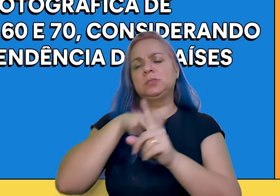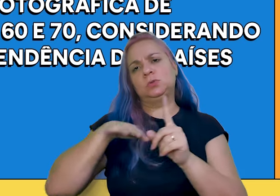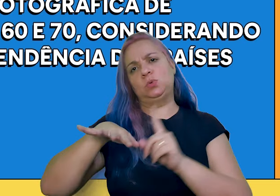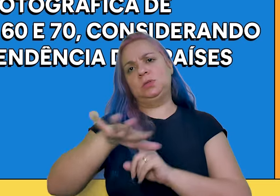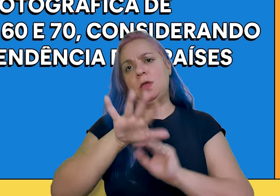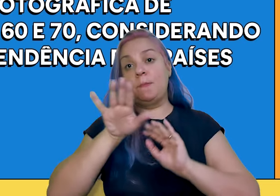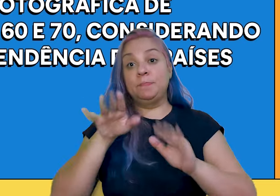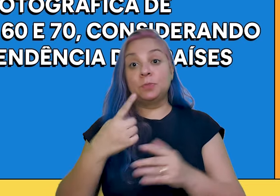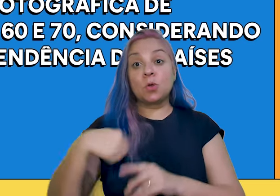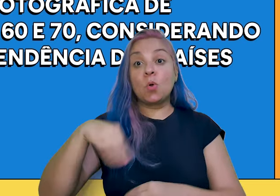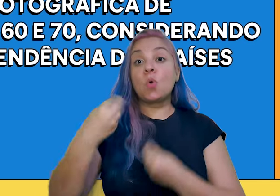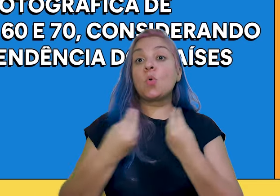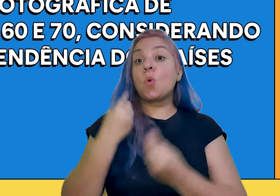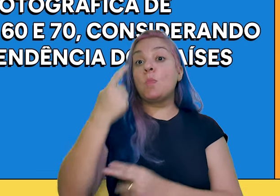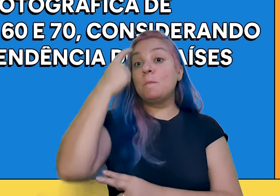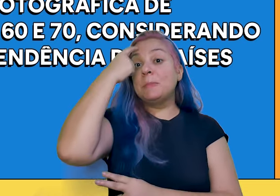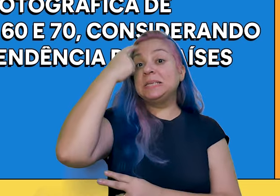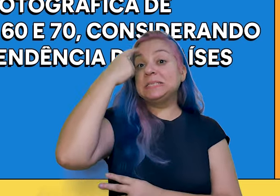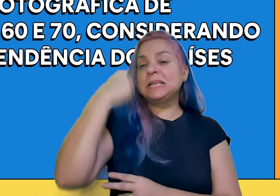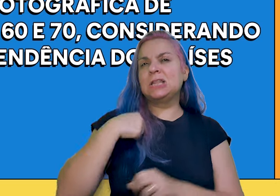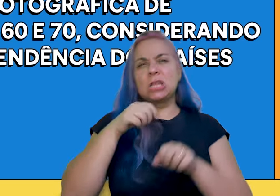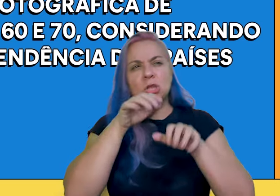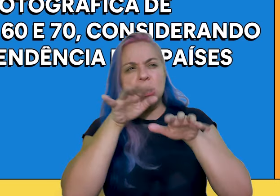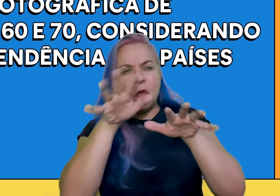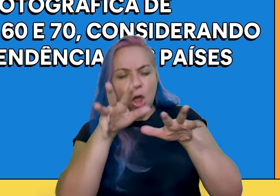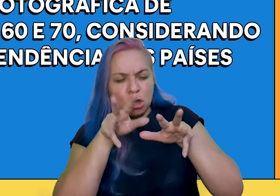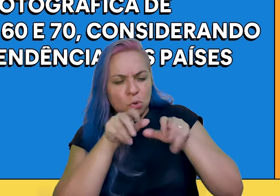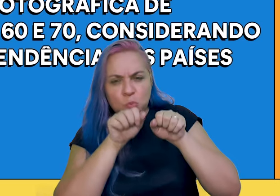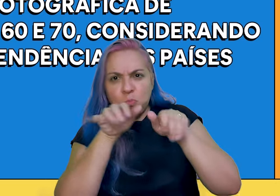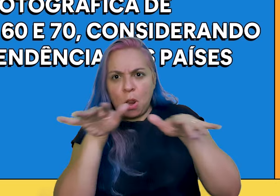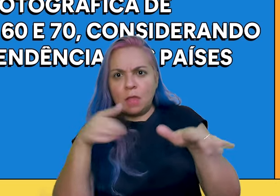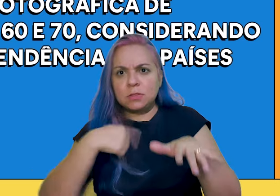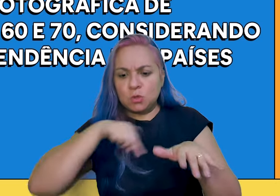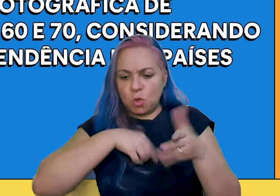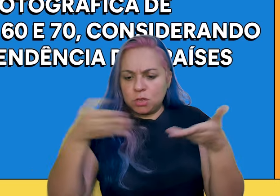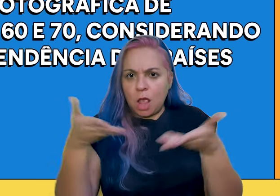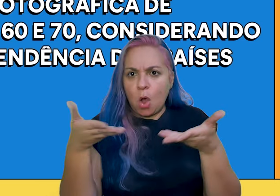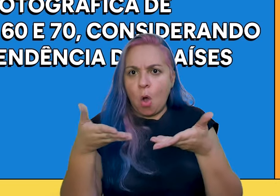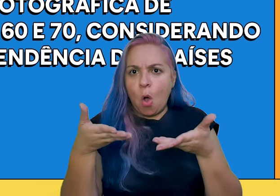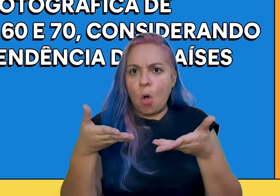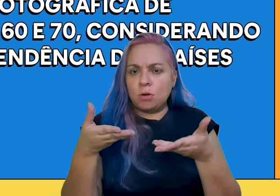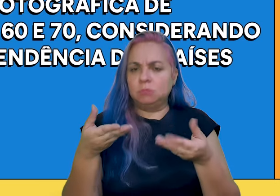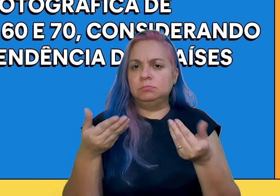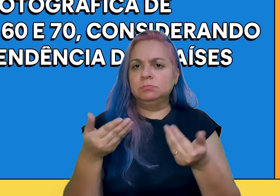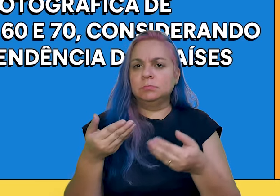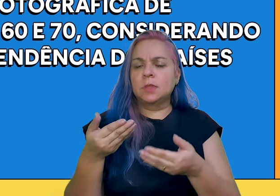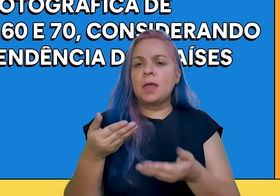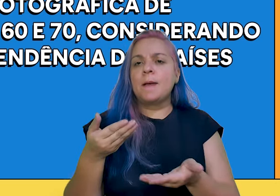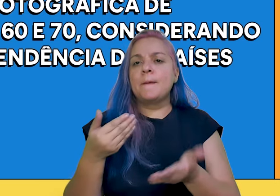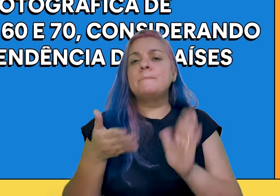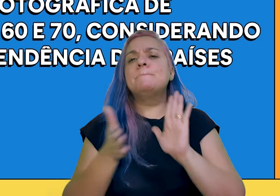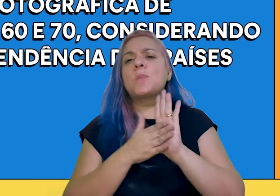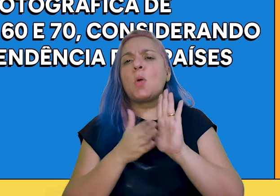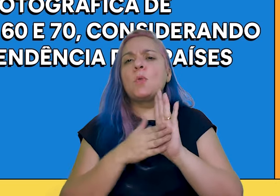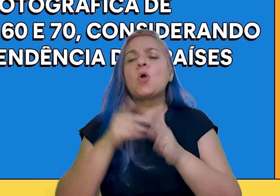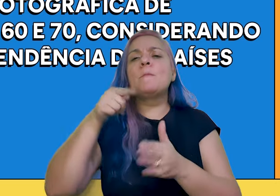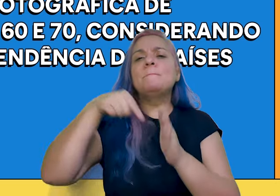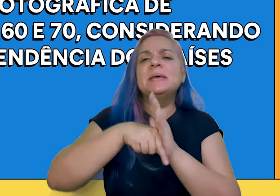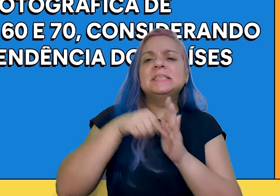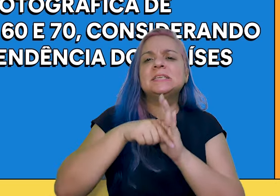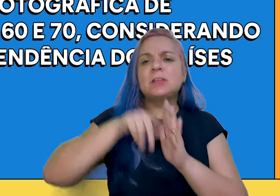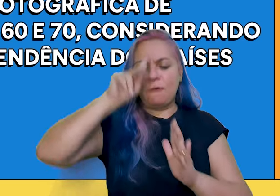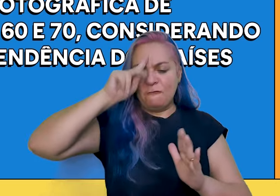justiça social. Como pensar a descolonização do olhar em nossa época? Propõe uma pesquisa sobre a